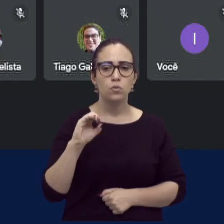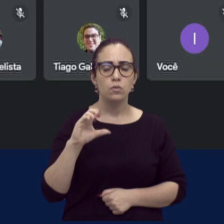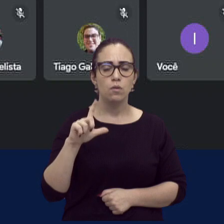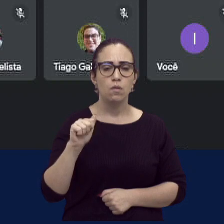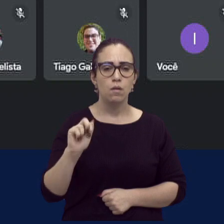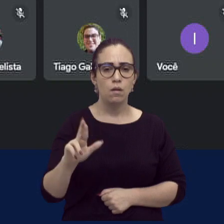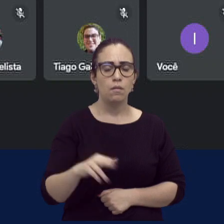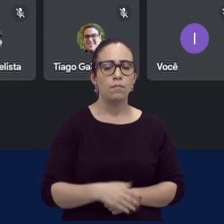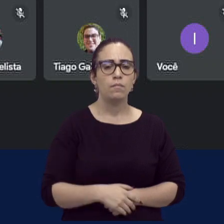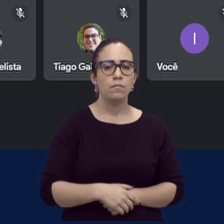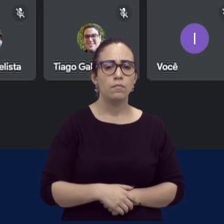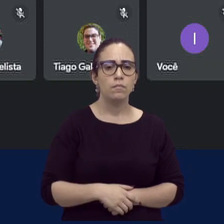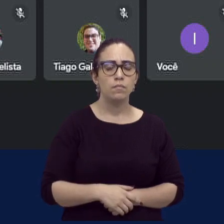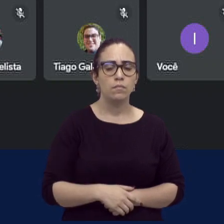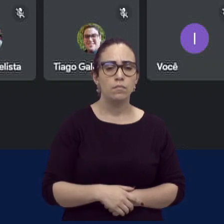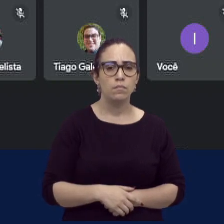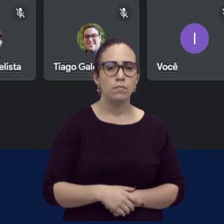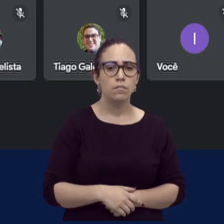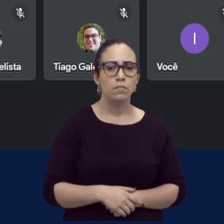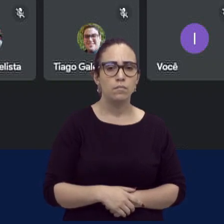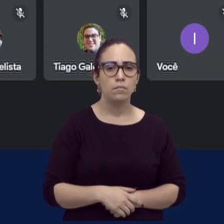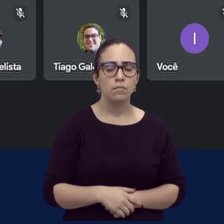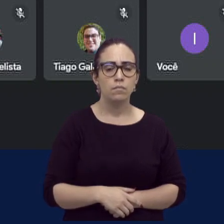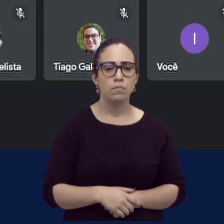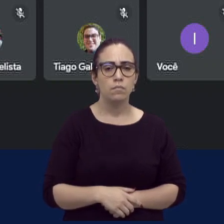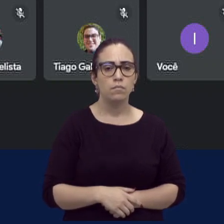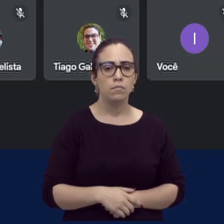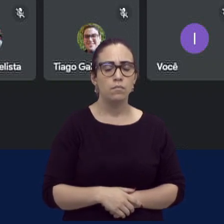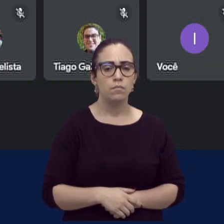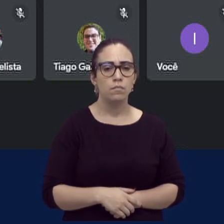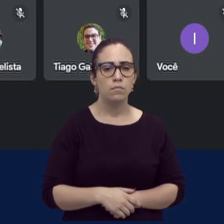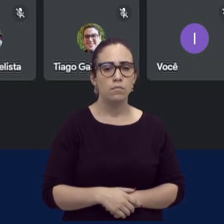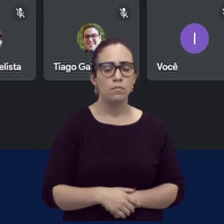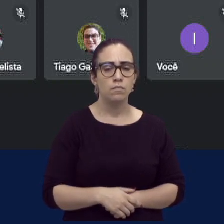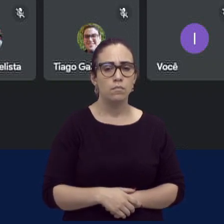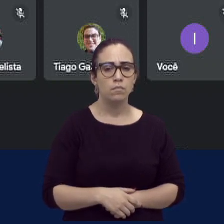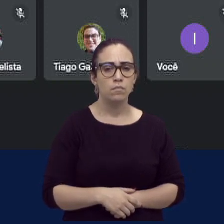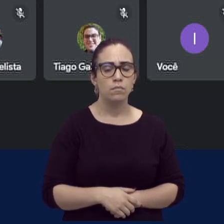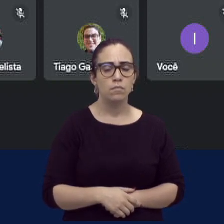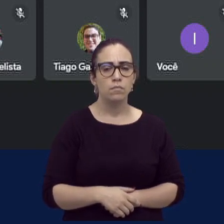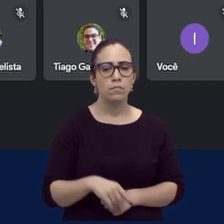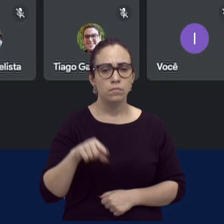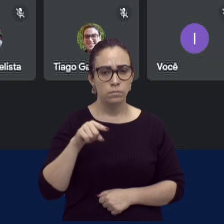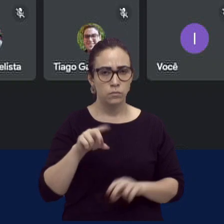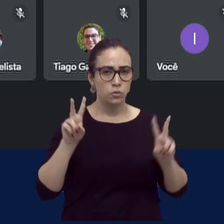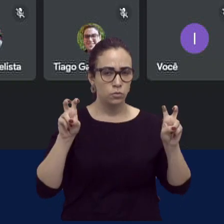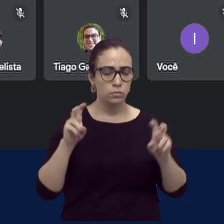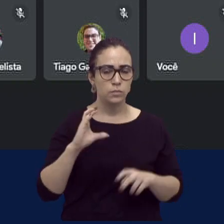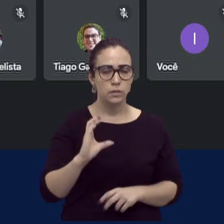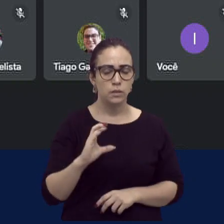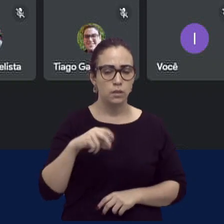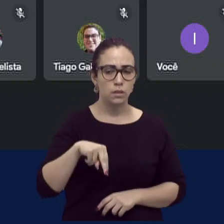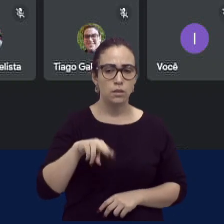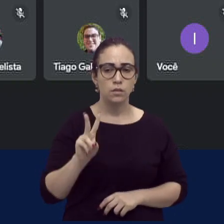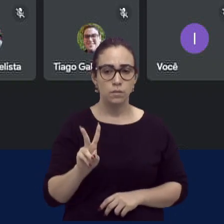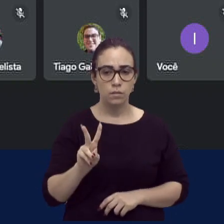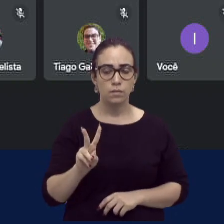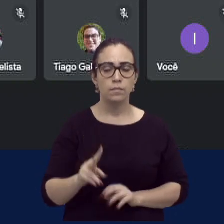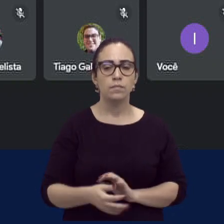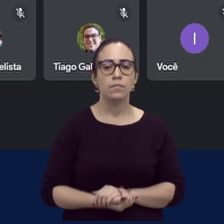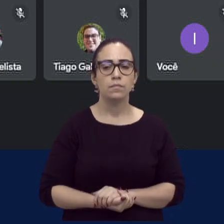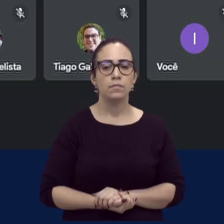A CNV e as práticas restaurativas, a gestão de conflitos,